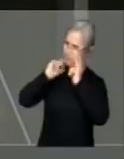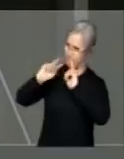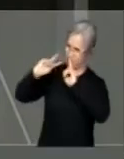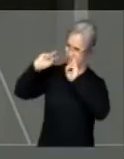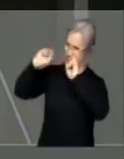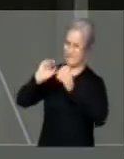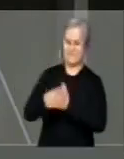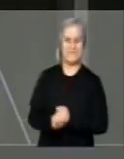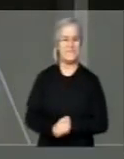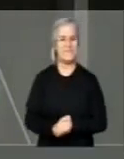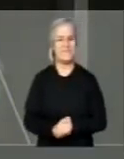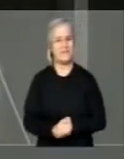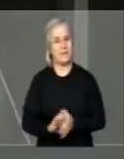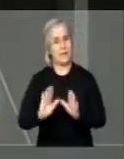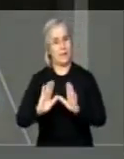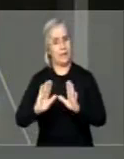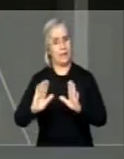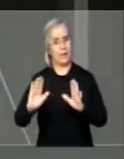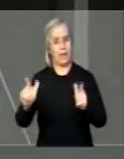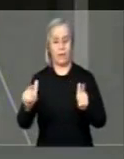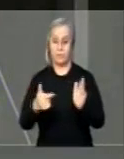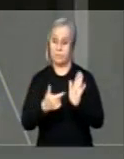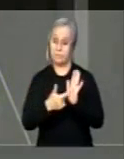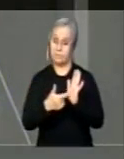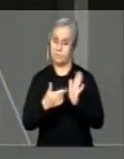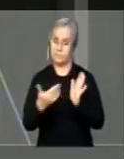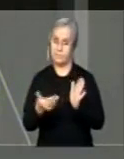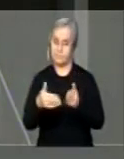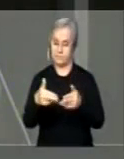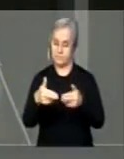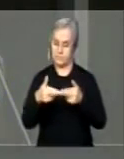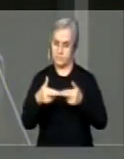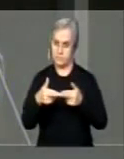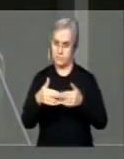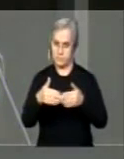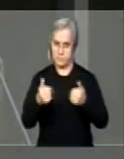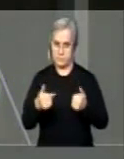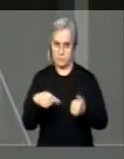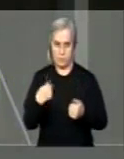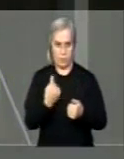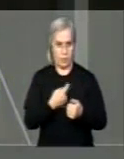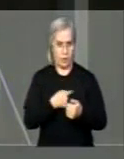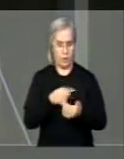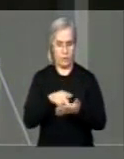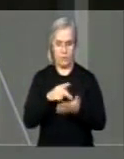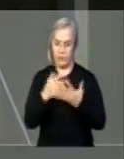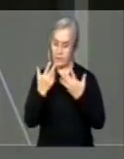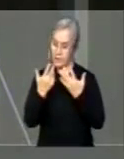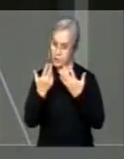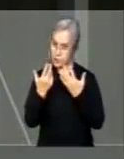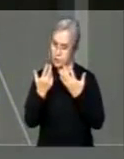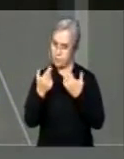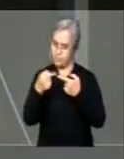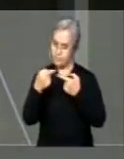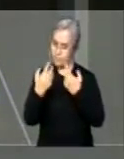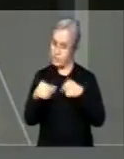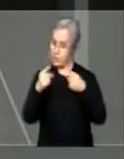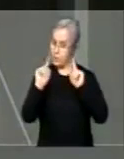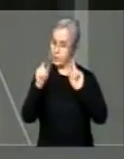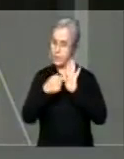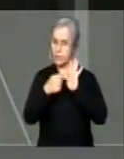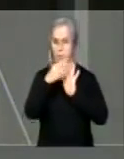Olha, é evidente que é um recurso, porque nós discordamos dessa